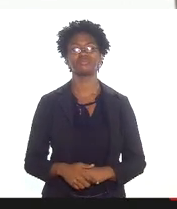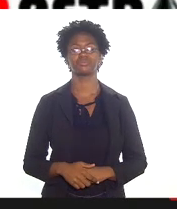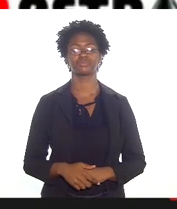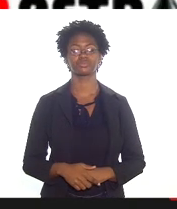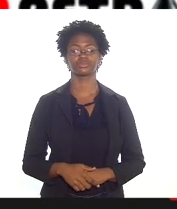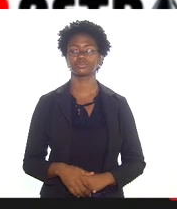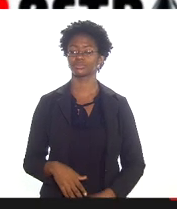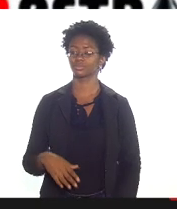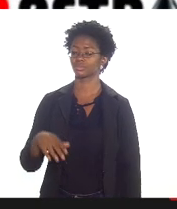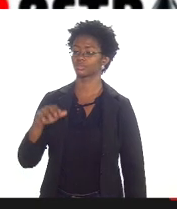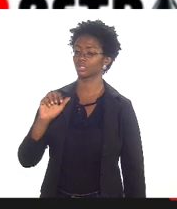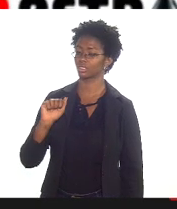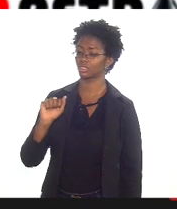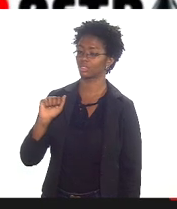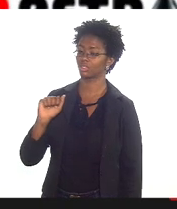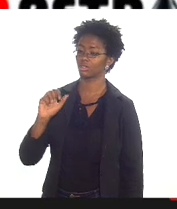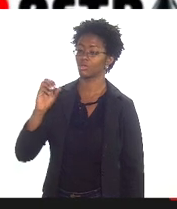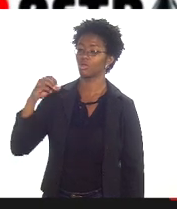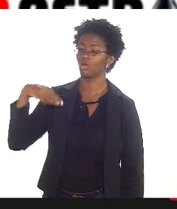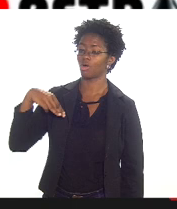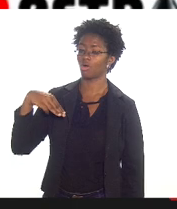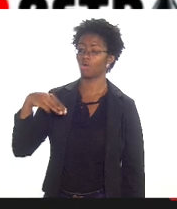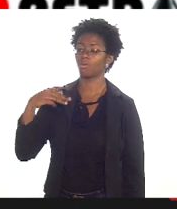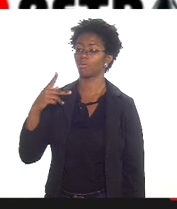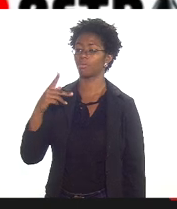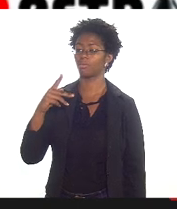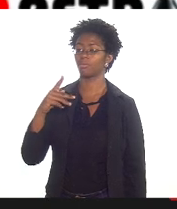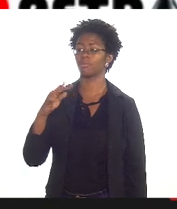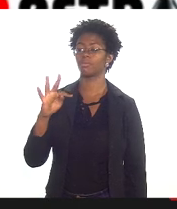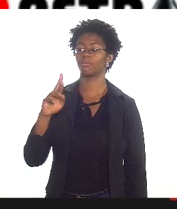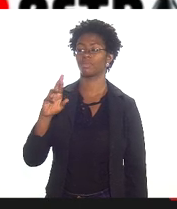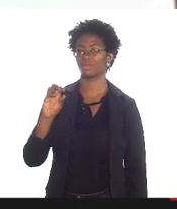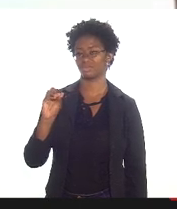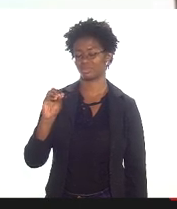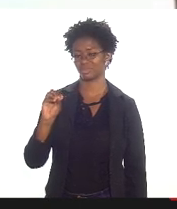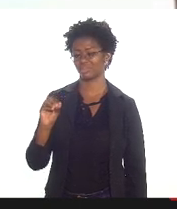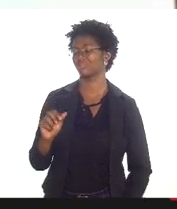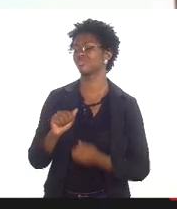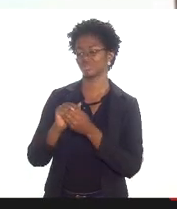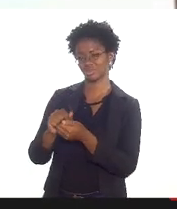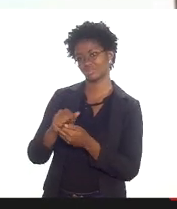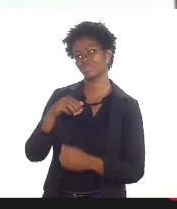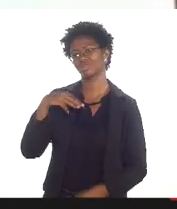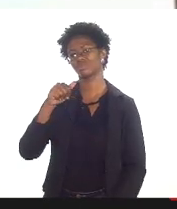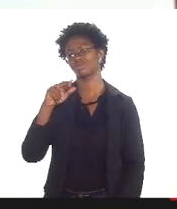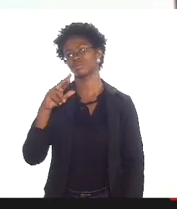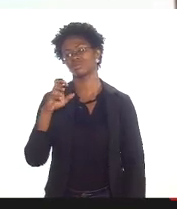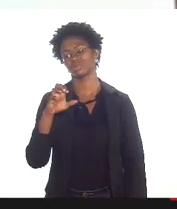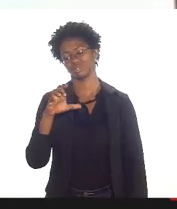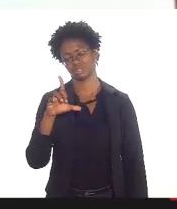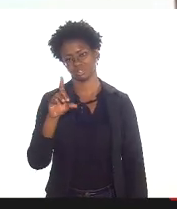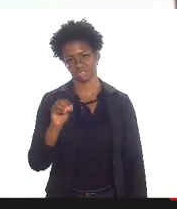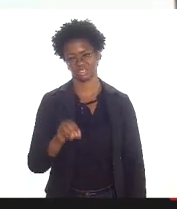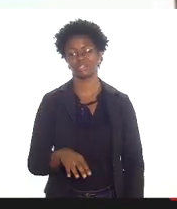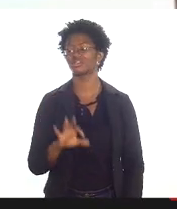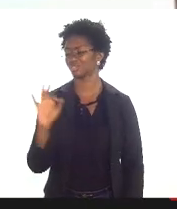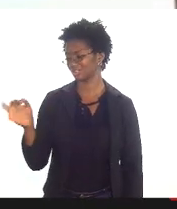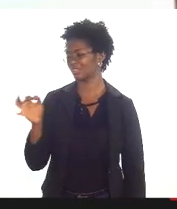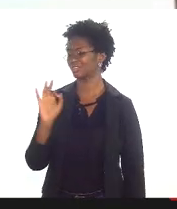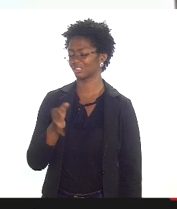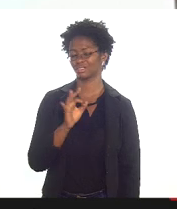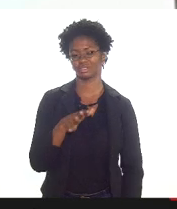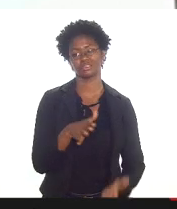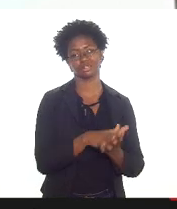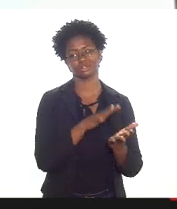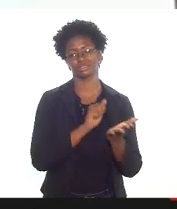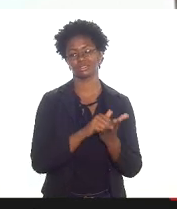Roberto, deputado, junto com Marcelo Neves. Marcelo Neves, exatamente. Registrar a